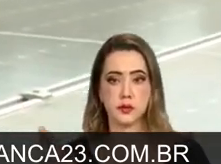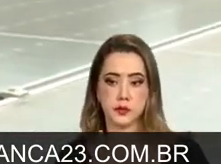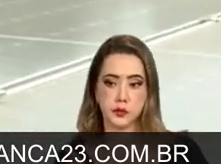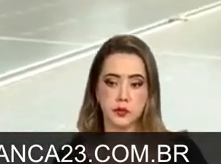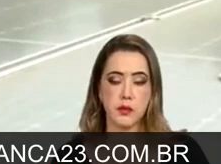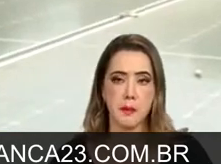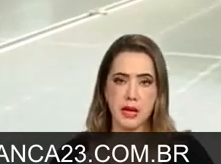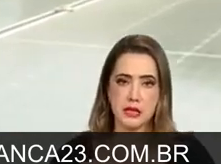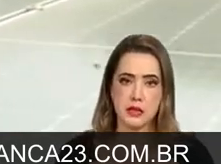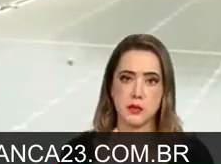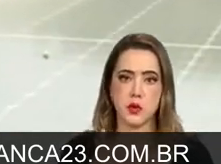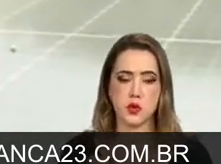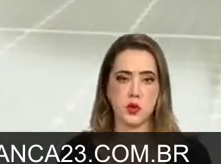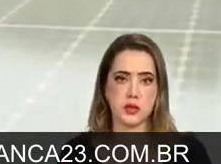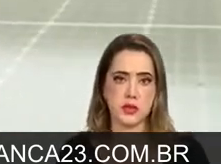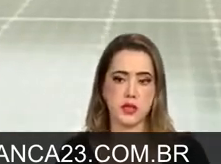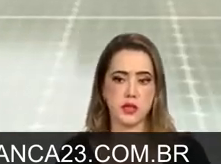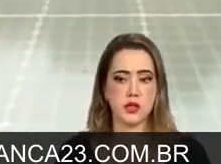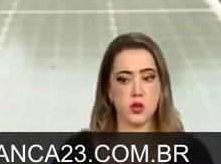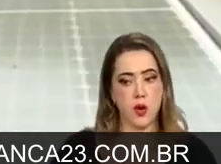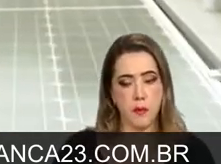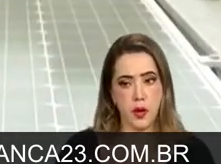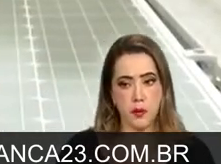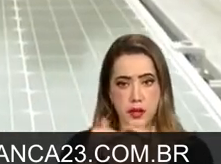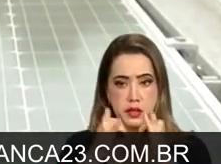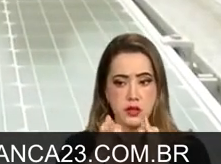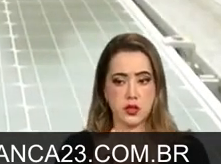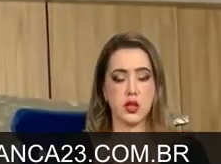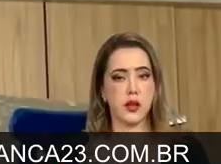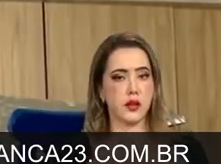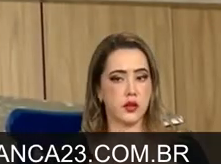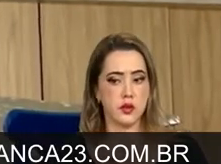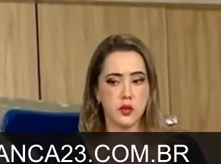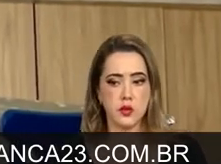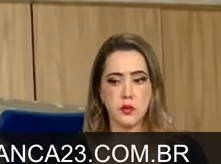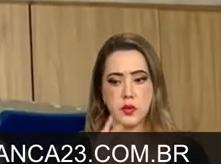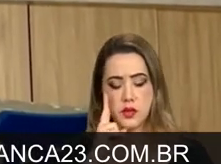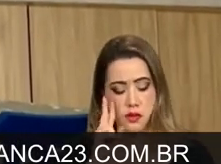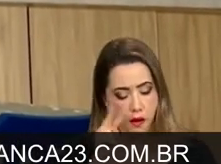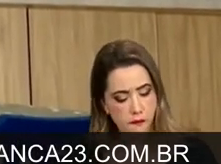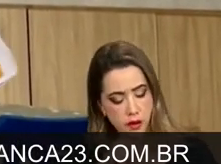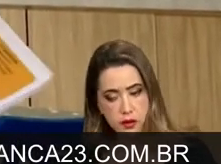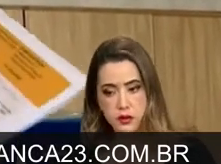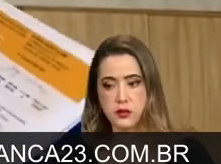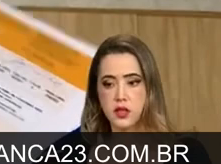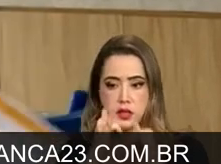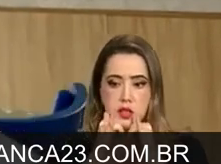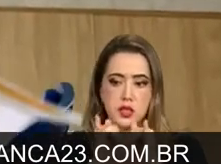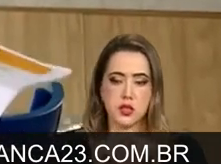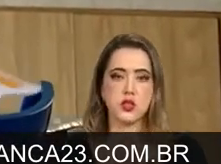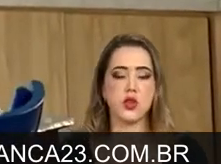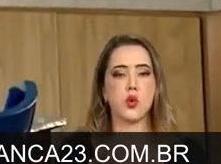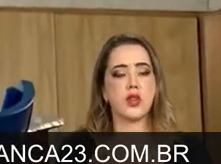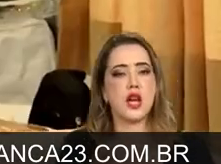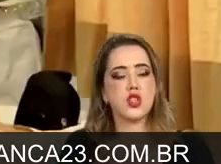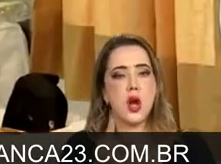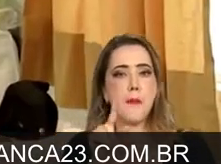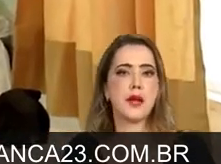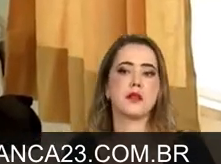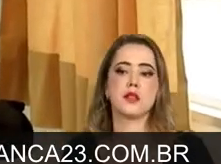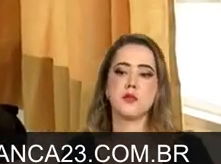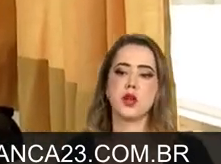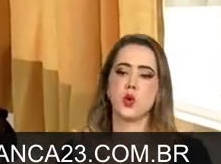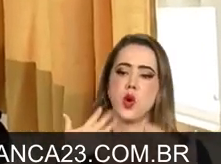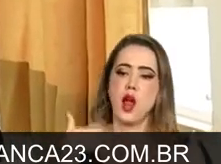R$ 44 mil, mas depois de 2 anos produzindo a própria energia, a economia começa a aparecer. Contas de luz com tarifa mínima e no